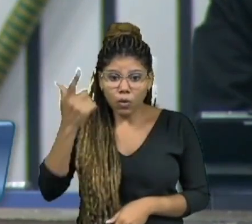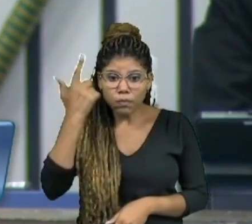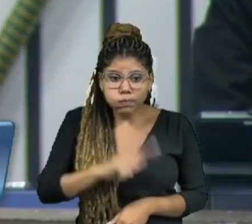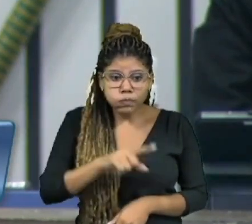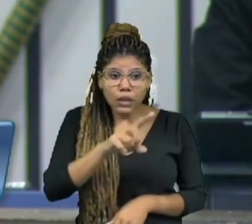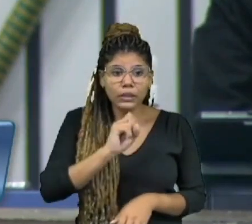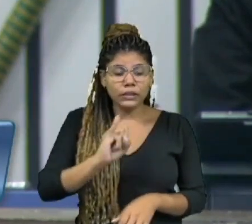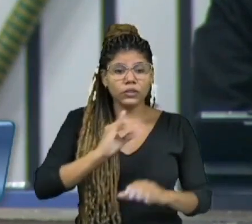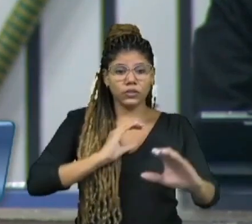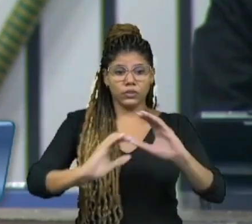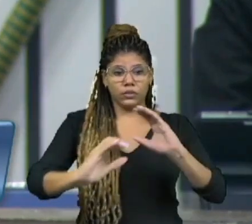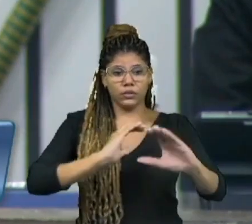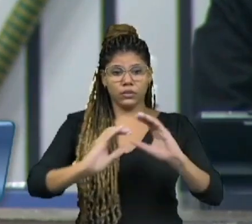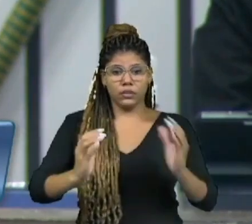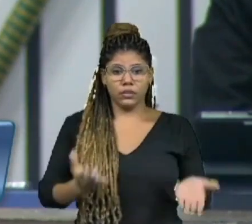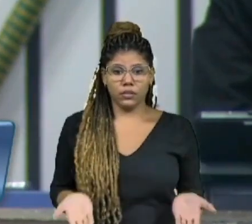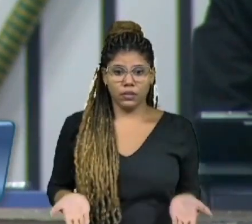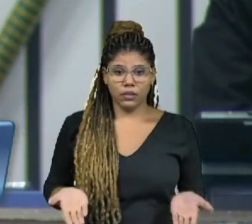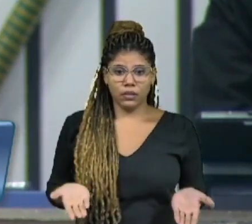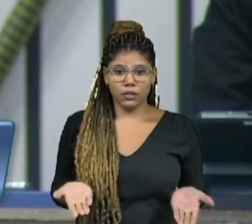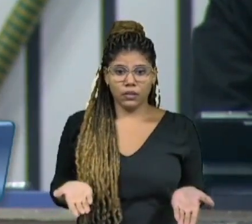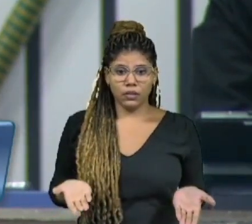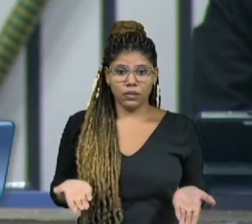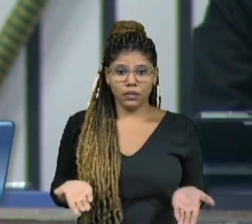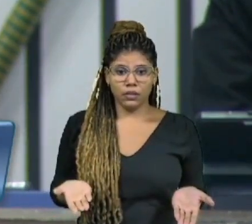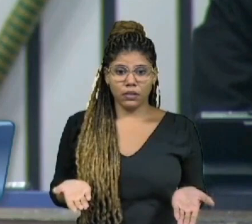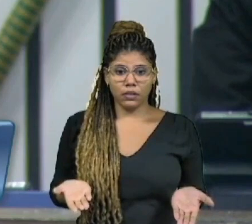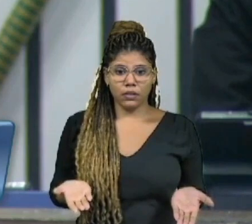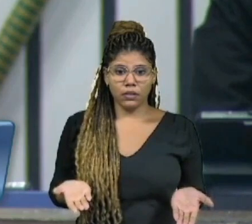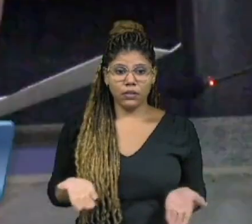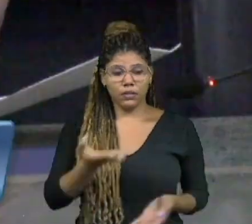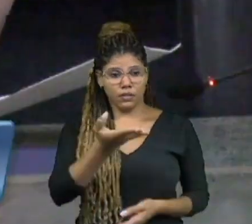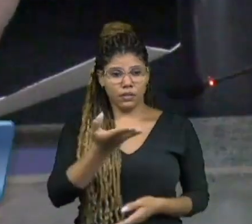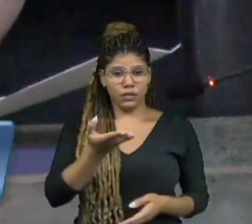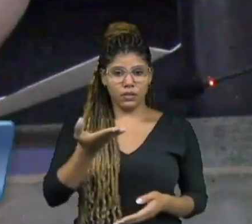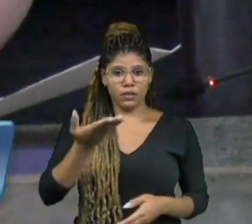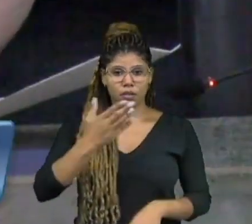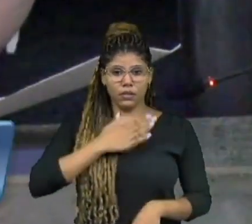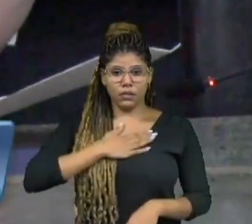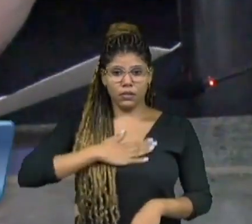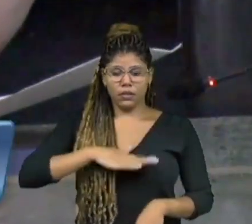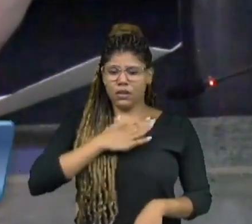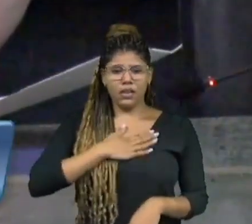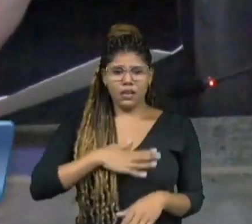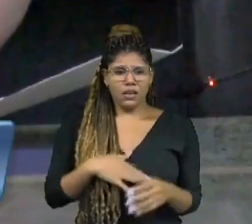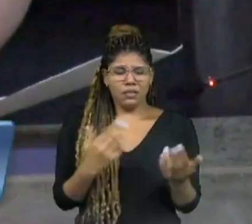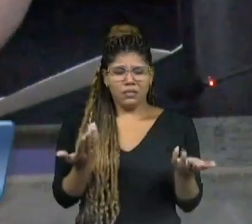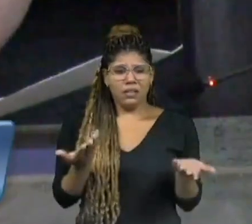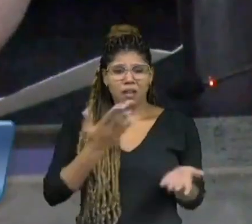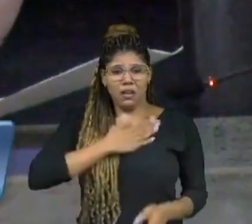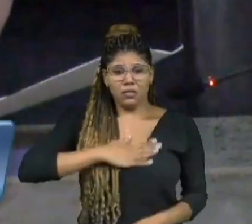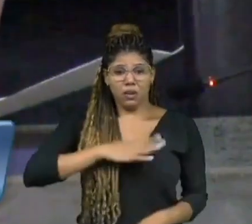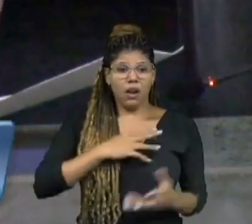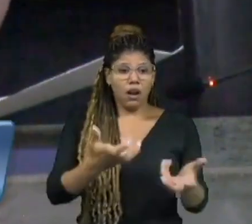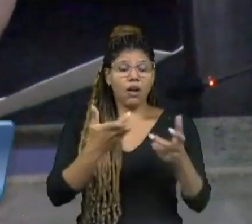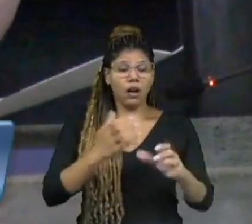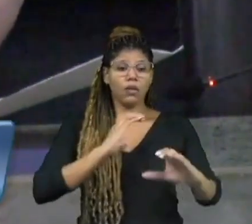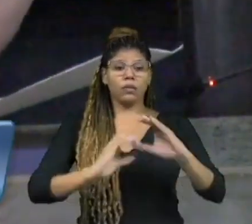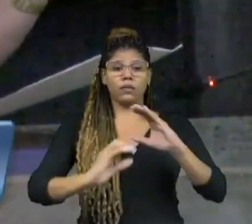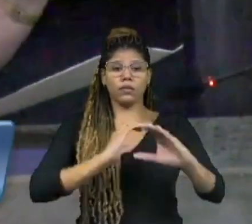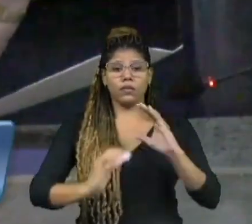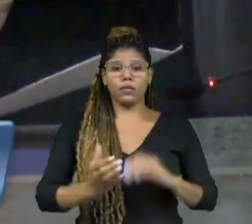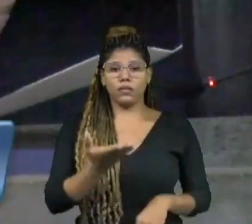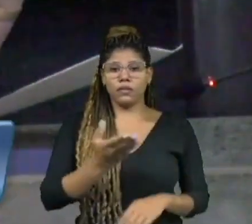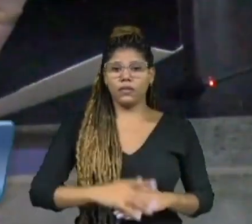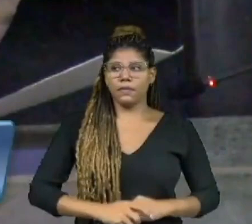diálogo. Presidente, aí o que eu estou tentando fazer, se Vossa Excelência se acalmar... Eu estou calmíssimo, eu estou querendo começar a sessão e a